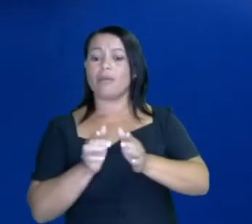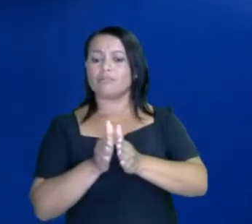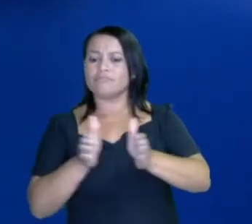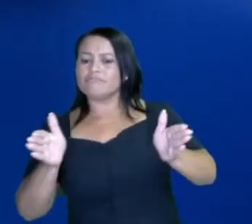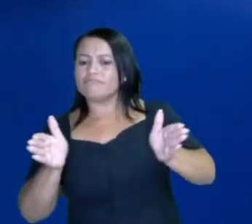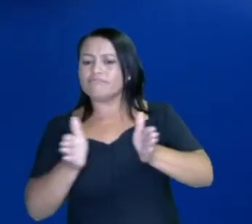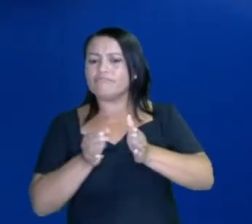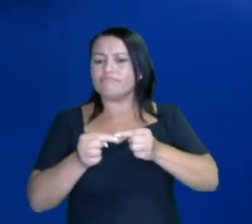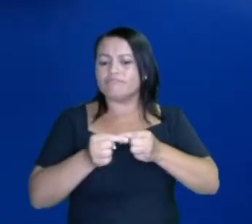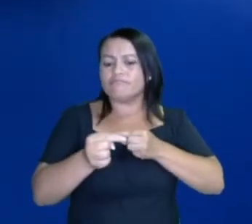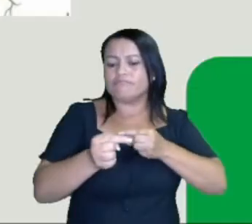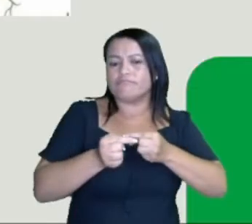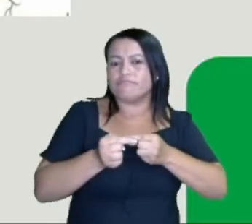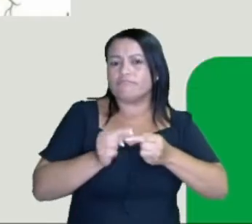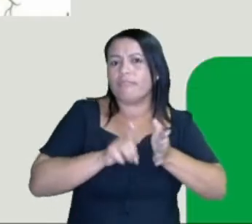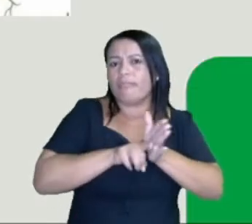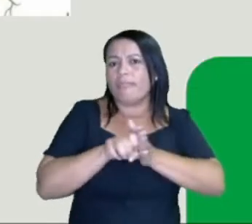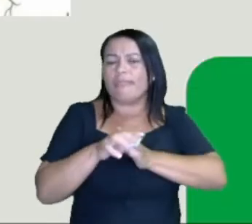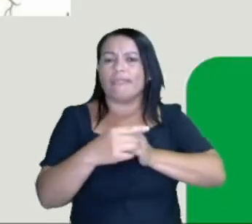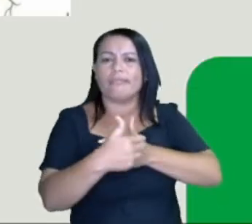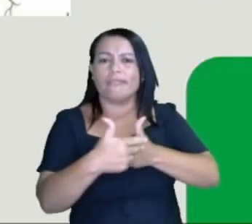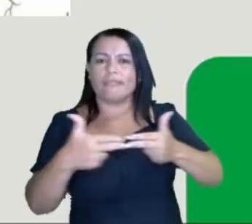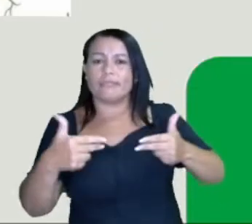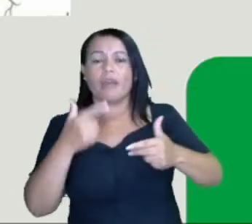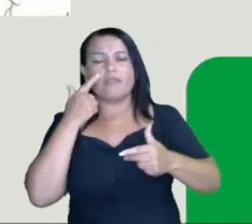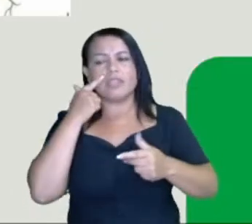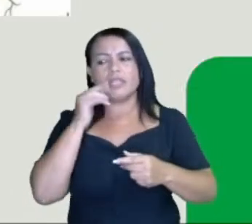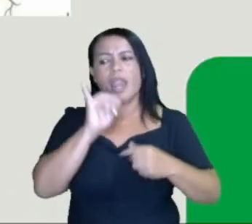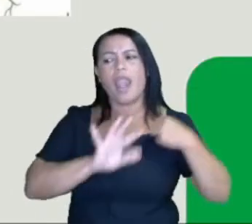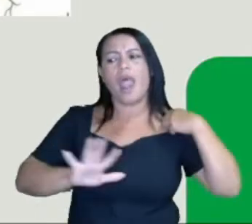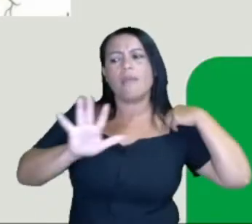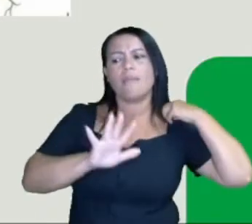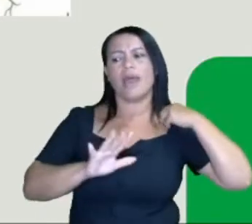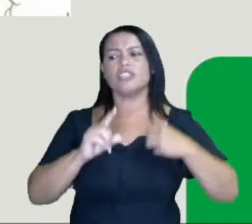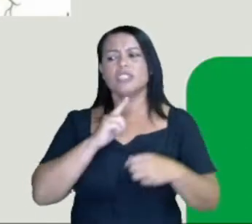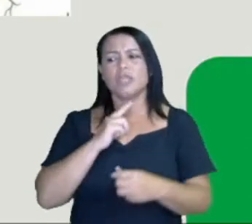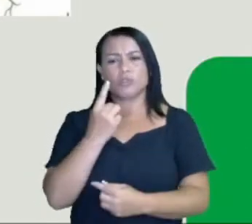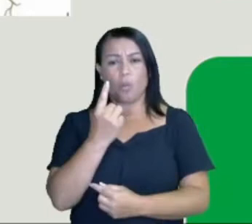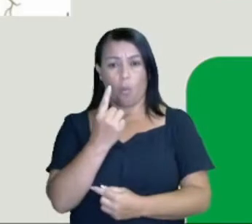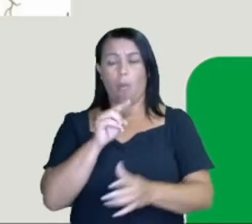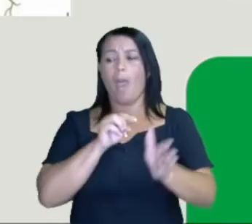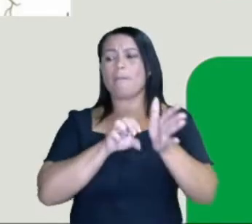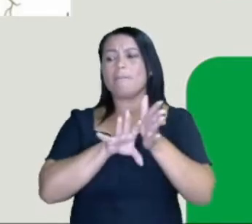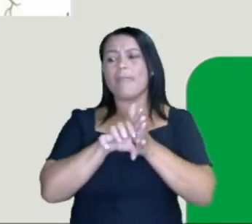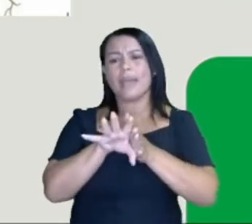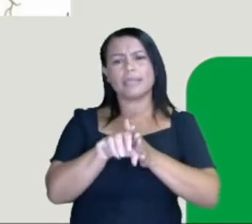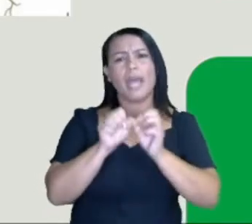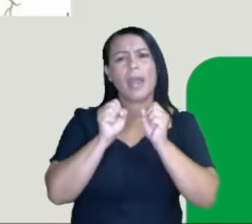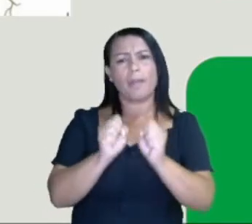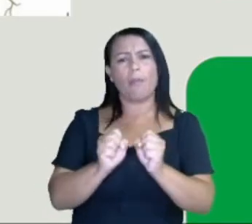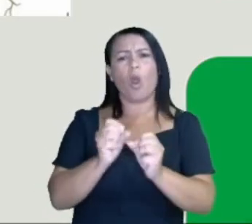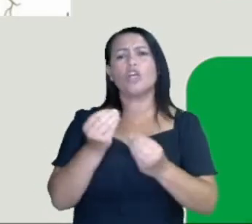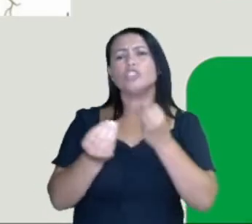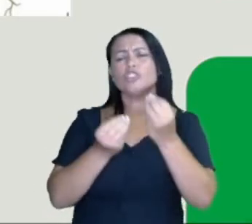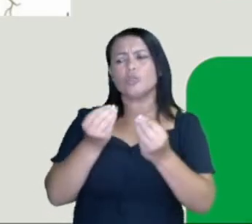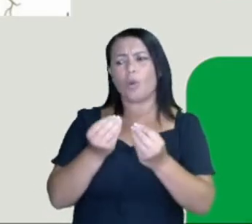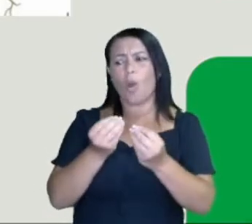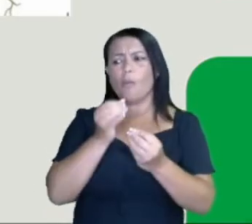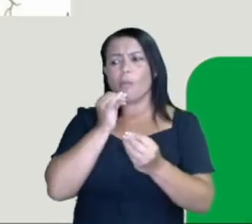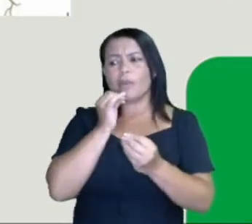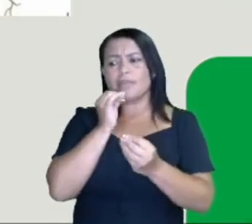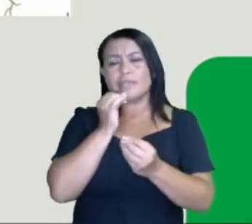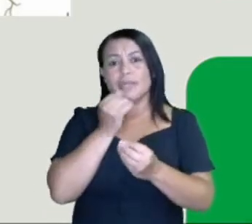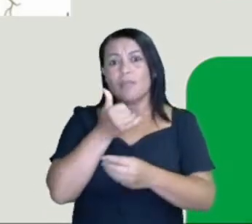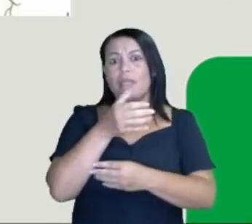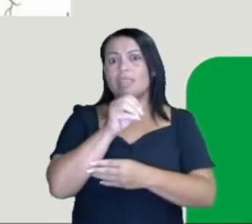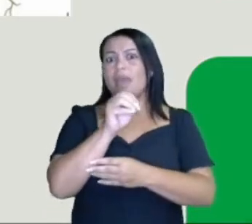exemplo, nessa imagem vemos que uma bactéria ela pode ser 10 vezes menor